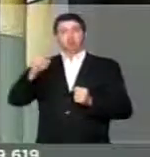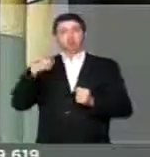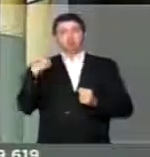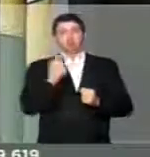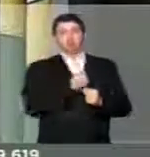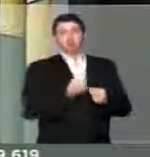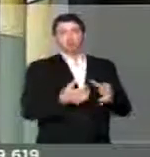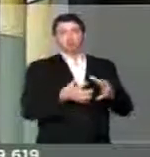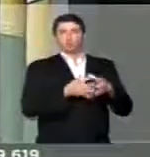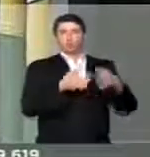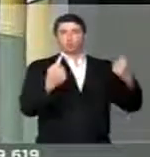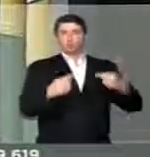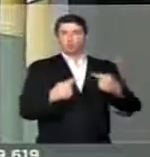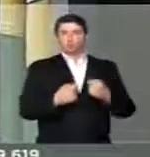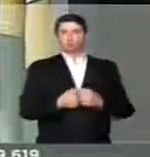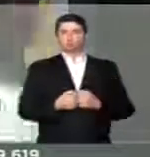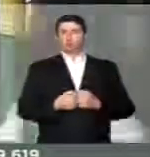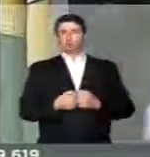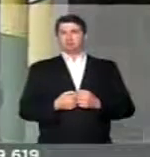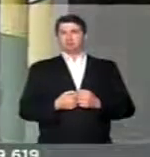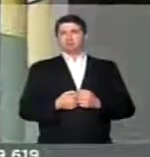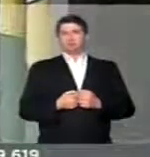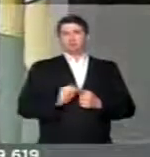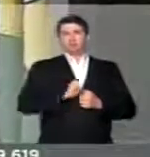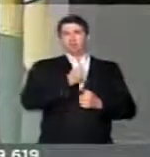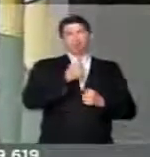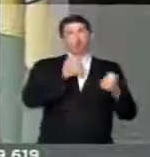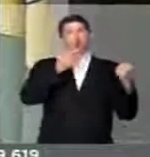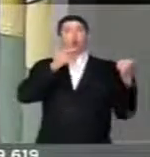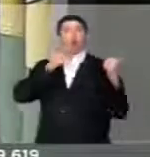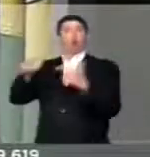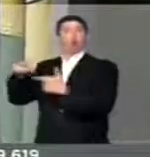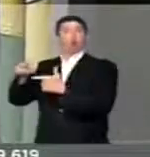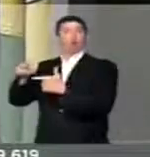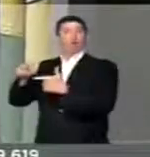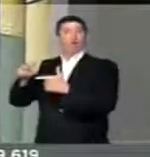da oposição que tínhamos com relação a eles.